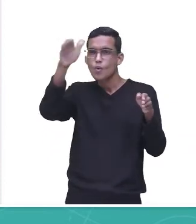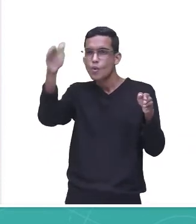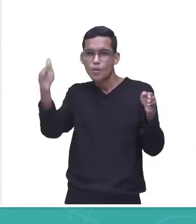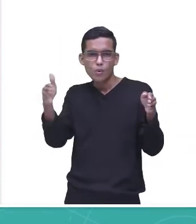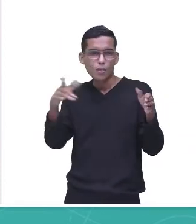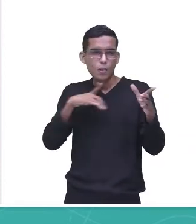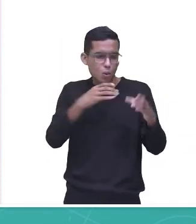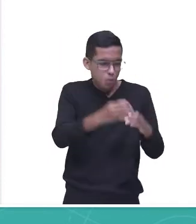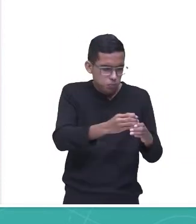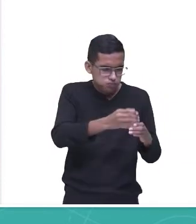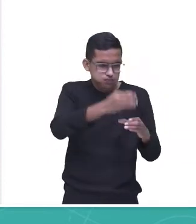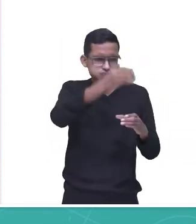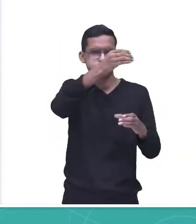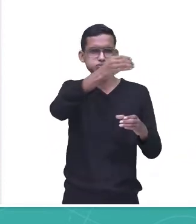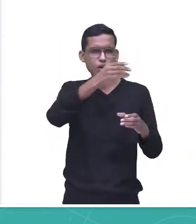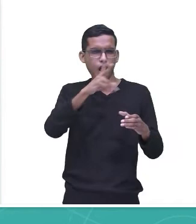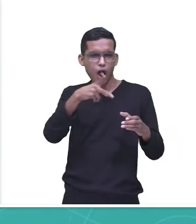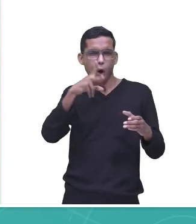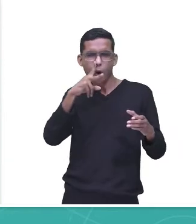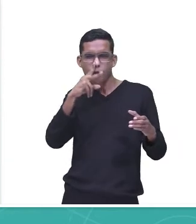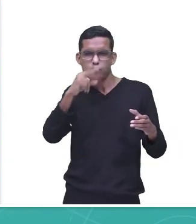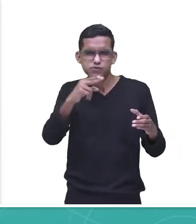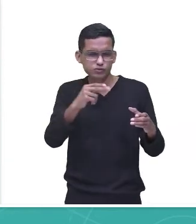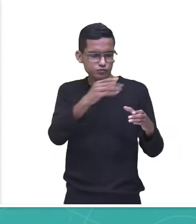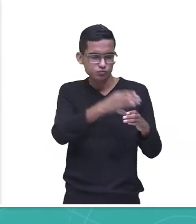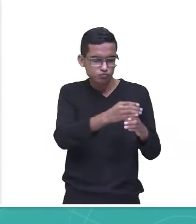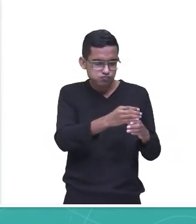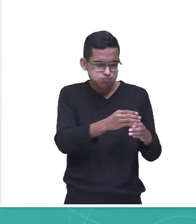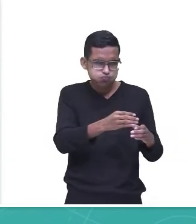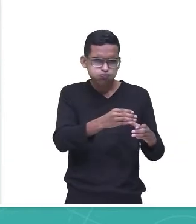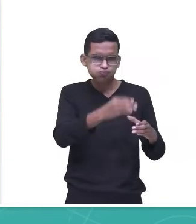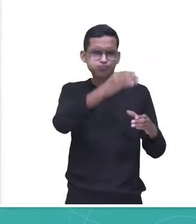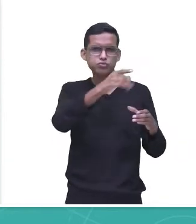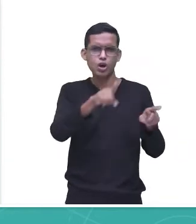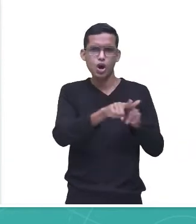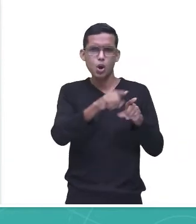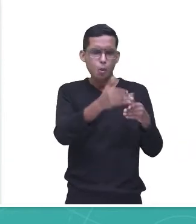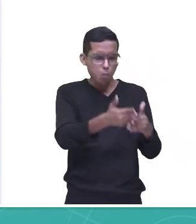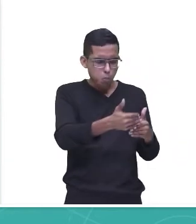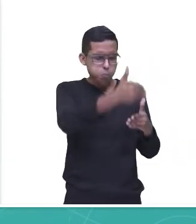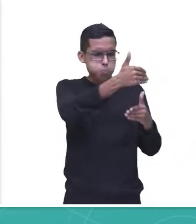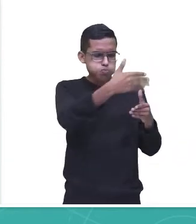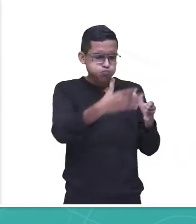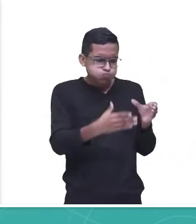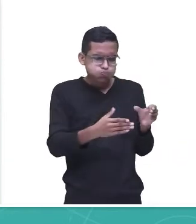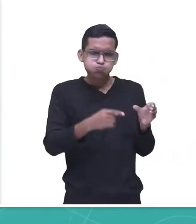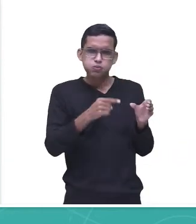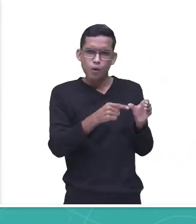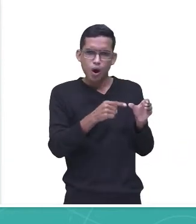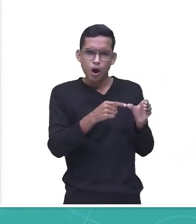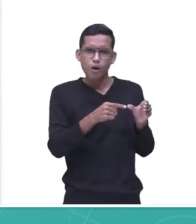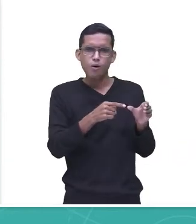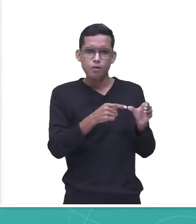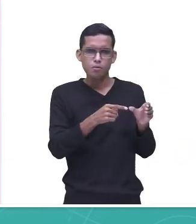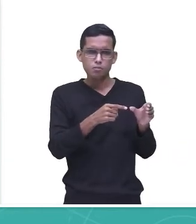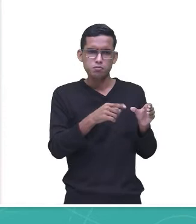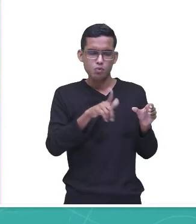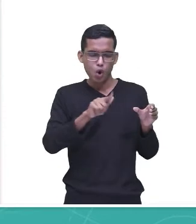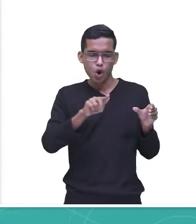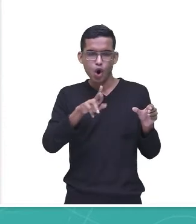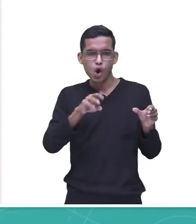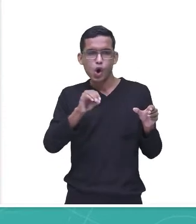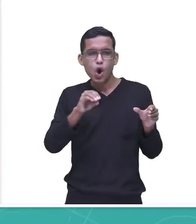paredes espessas, ou seja, paredes muito grossas. Aberturas raras e estreitas, usadas como